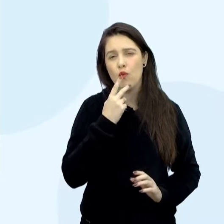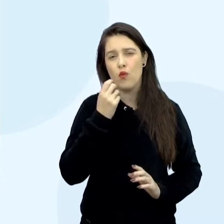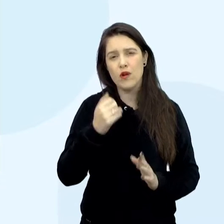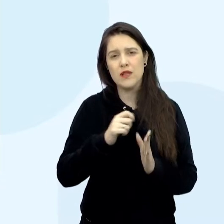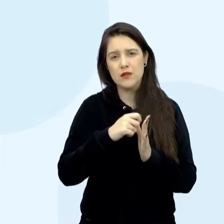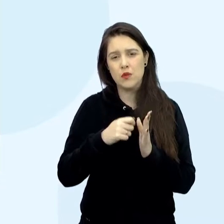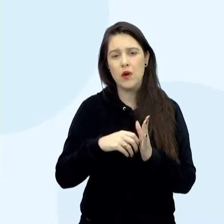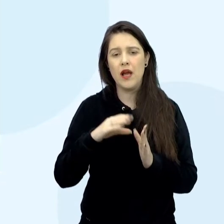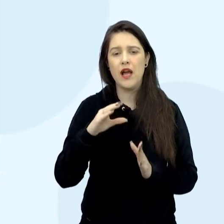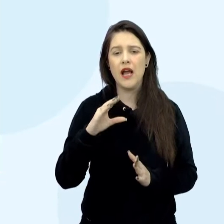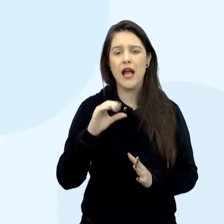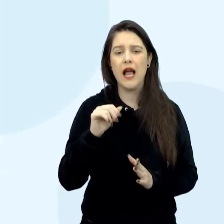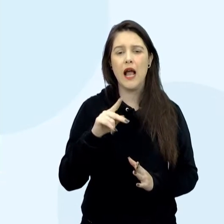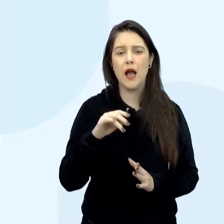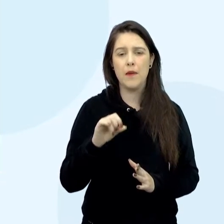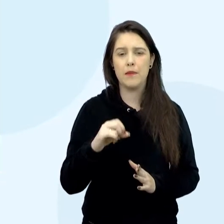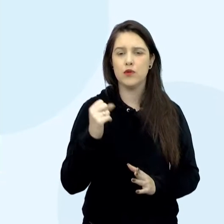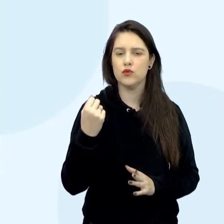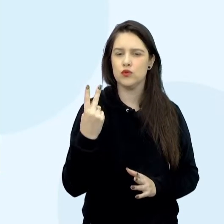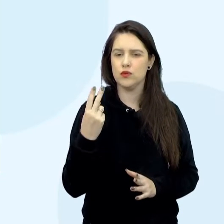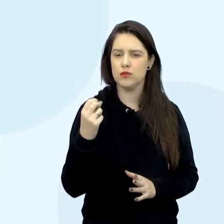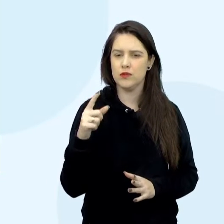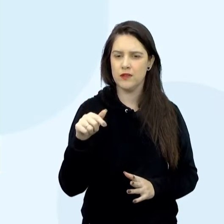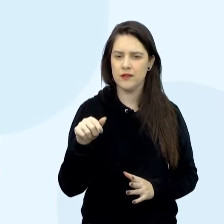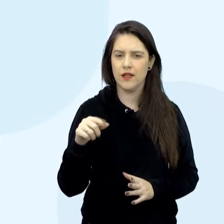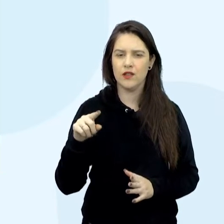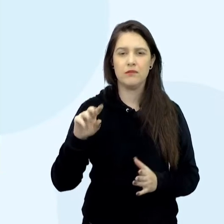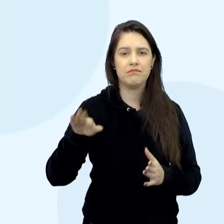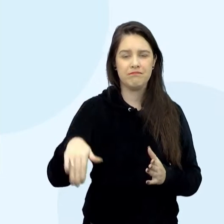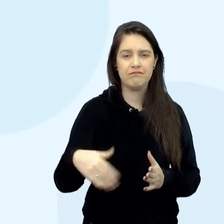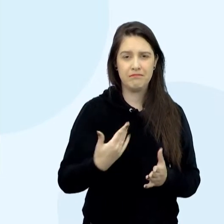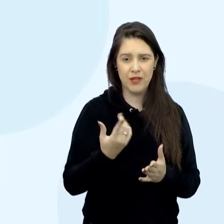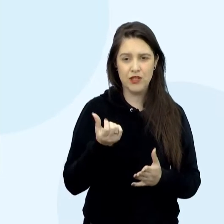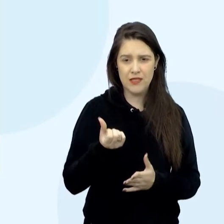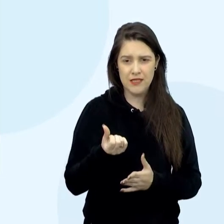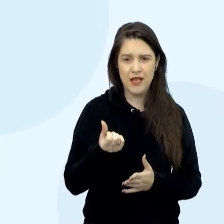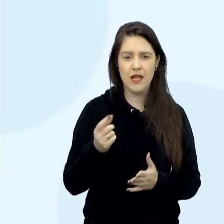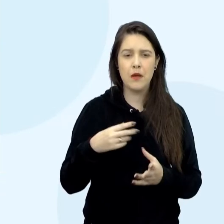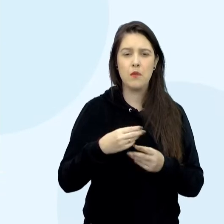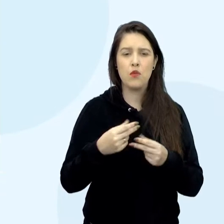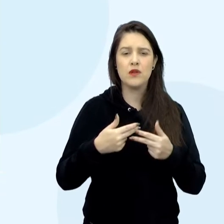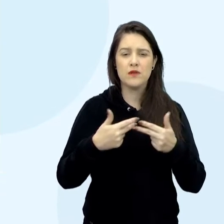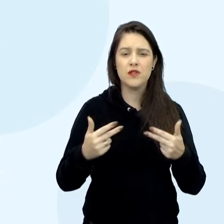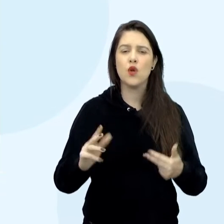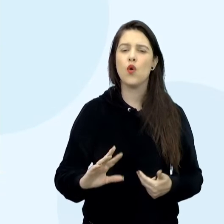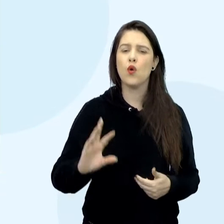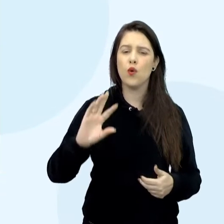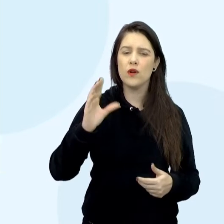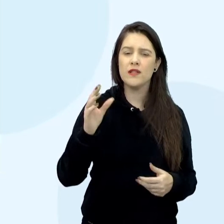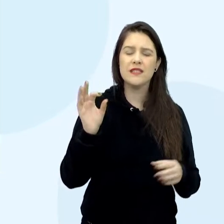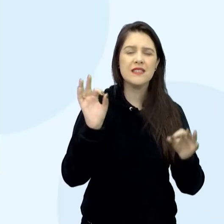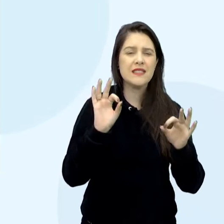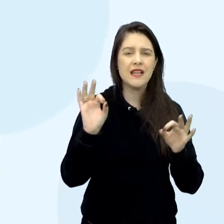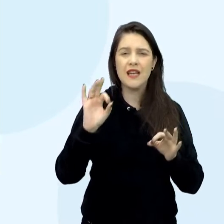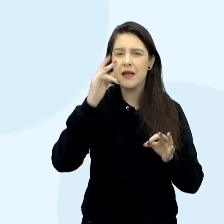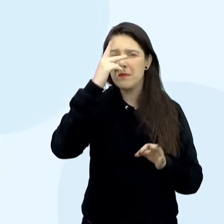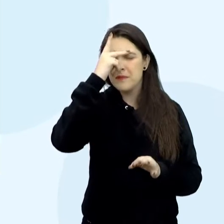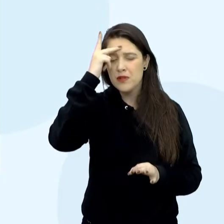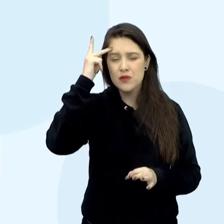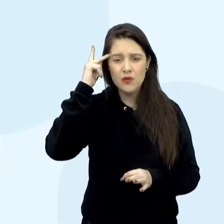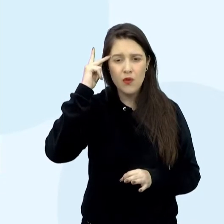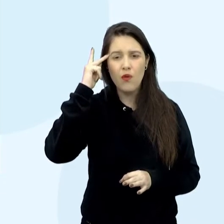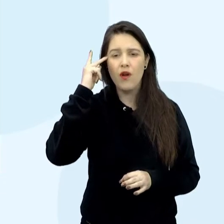Campos, 2017, página 6, que por muitas vezes ocorrem sem a pessoa